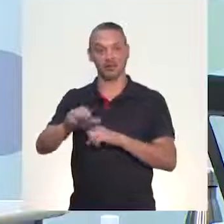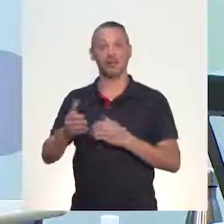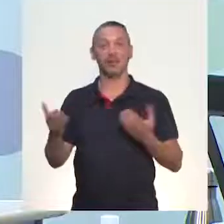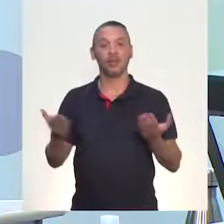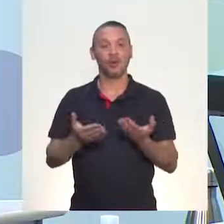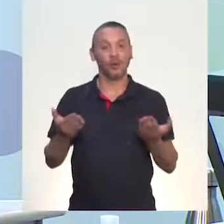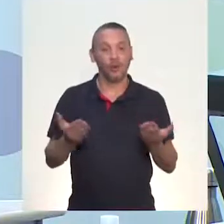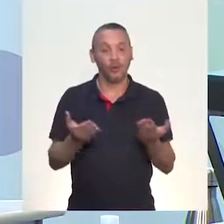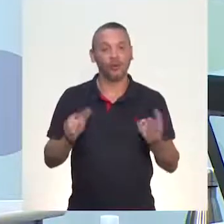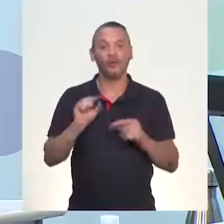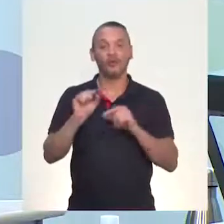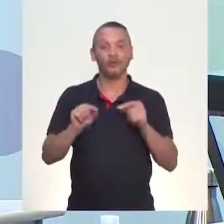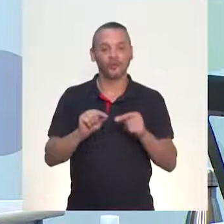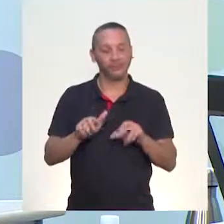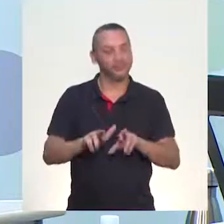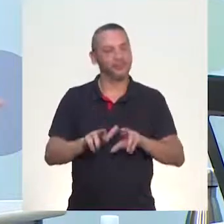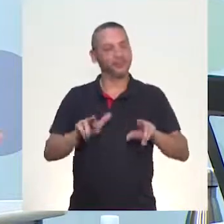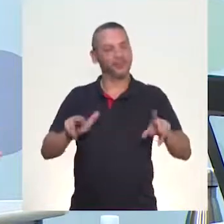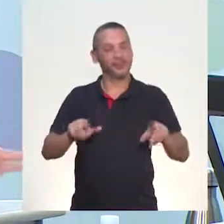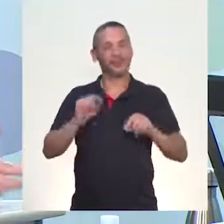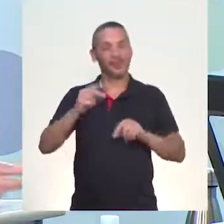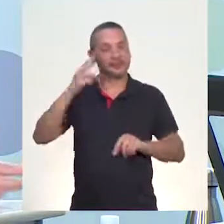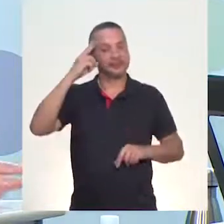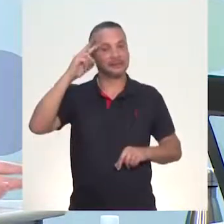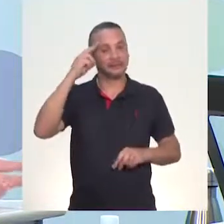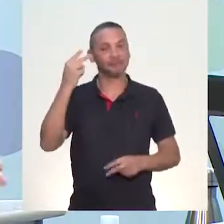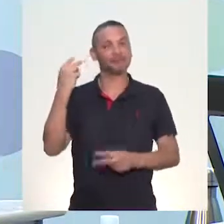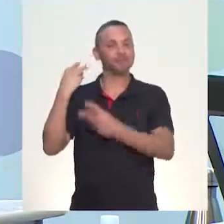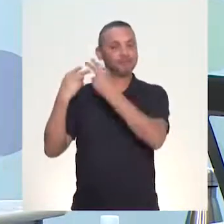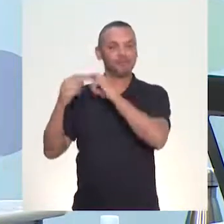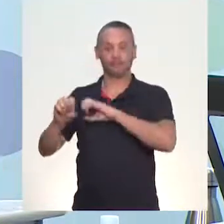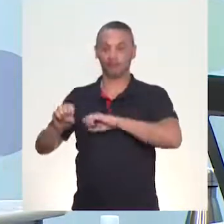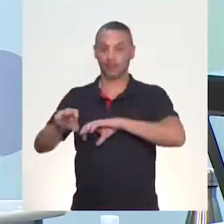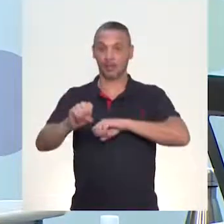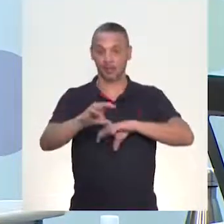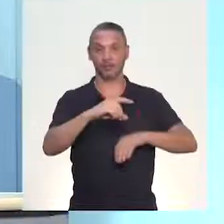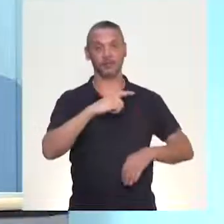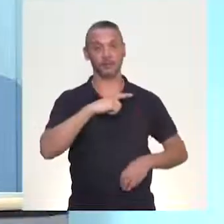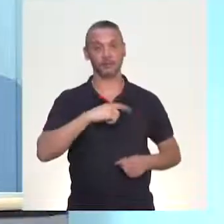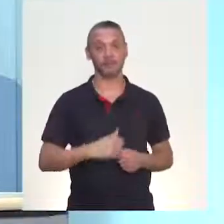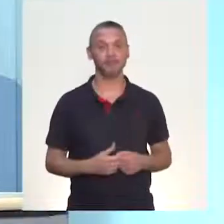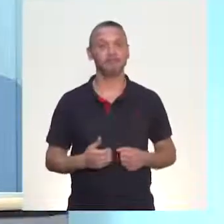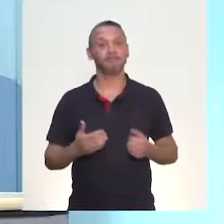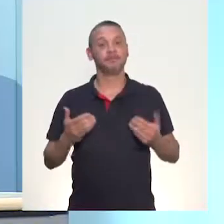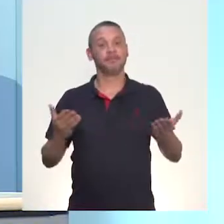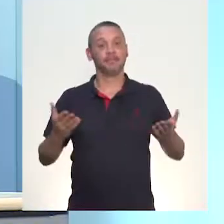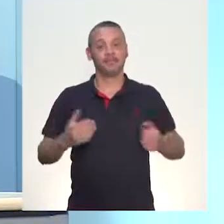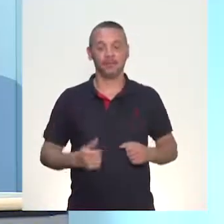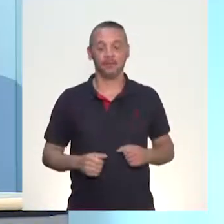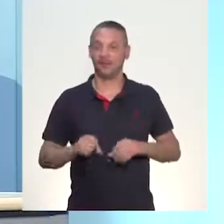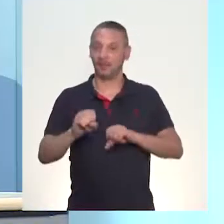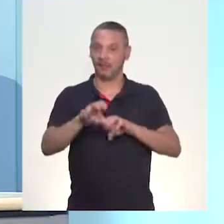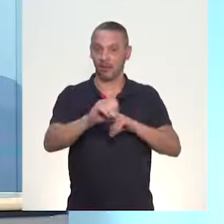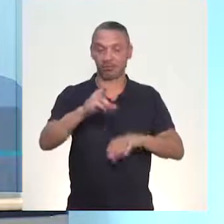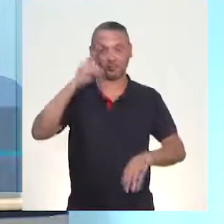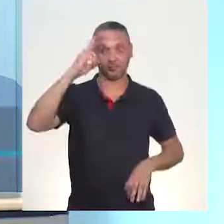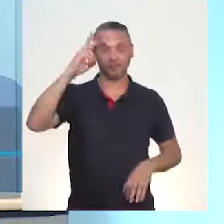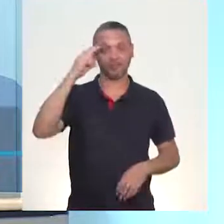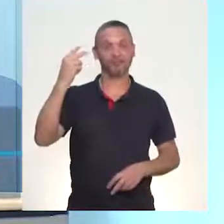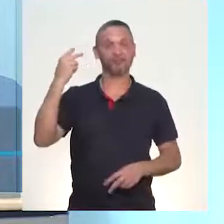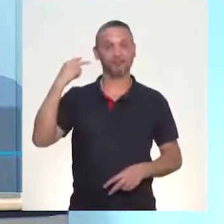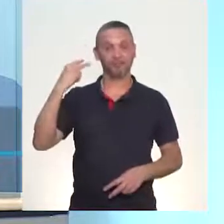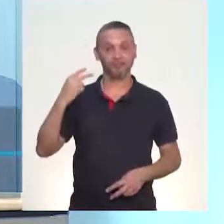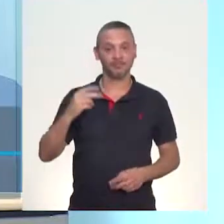é uma aula um pouco diferente, é uma aula de revisão, né, Ti? Sim. Bom, então, pessoal, aula de revisão, né? Deixa